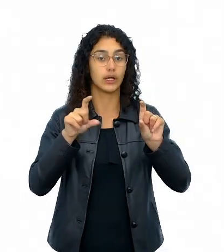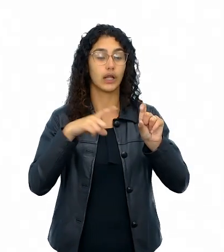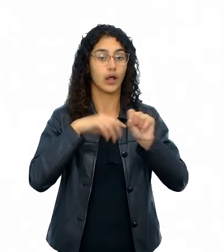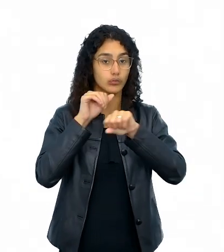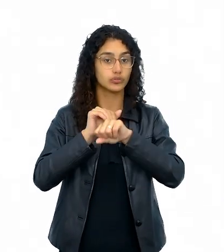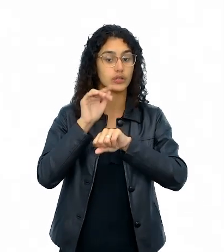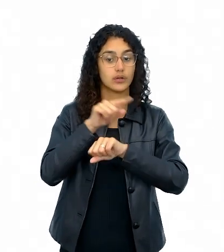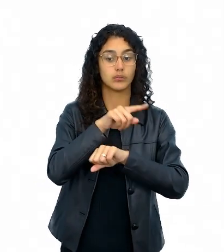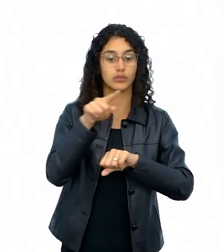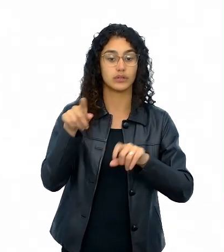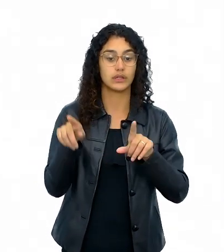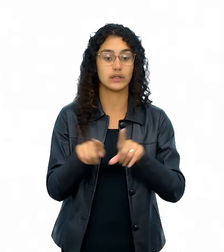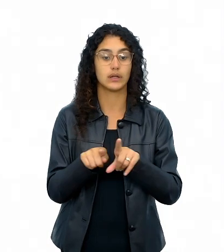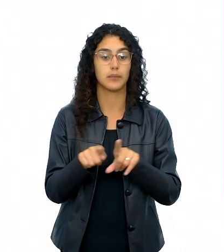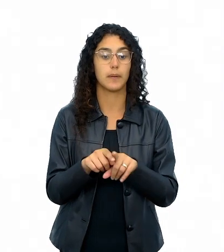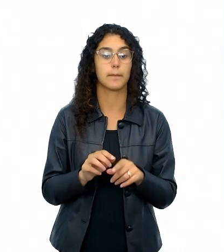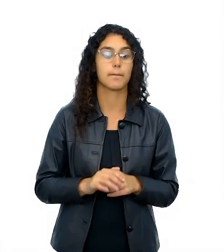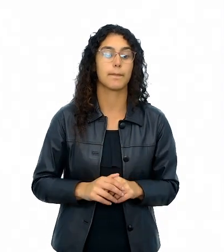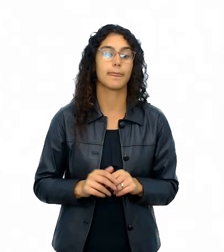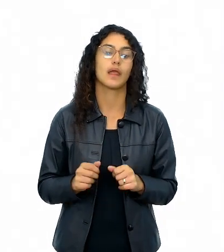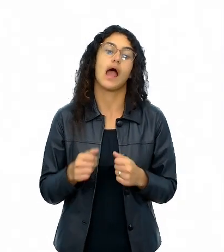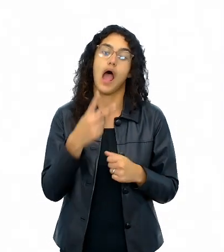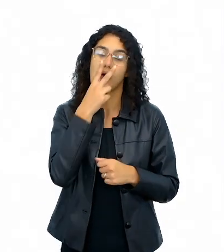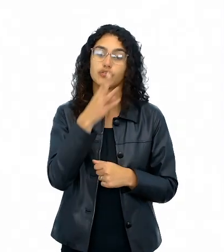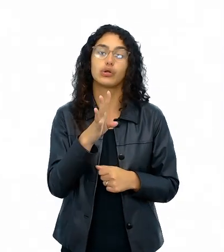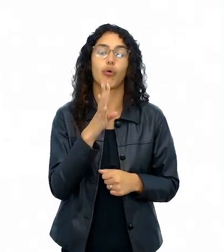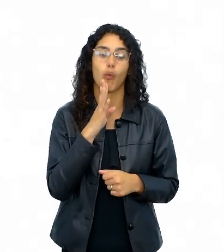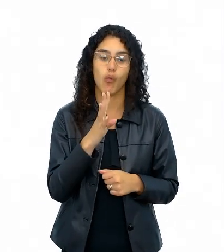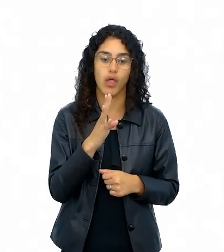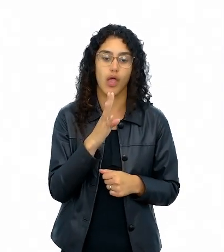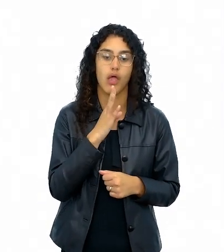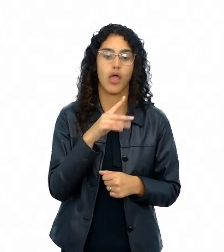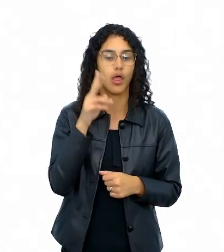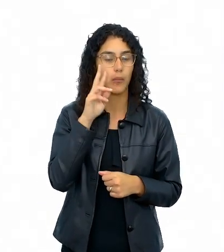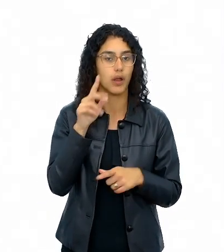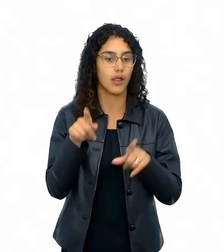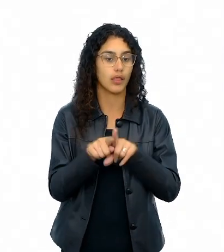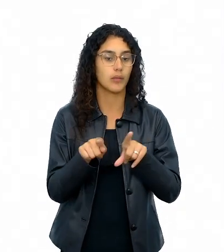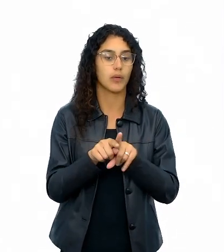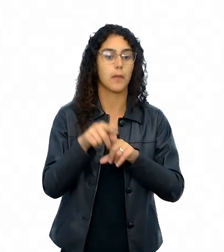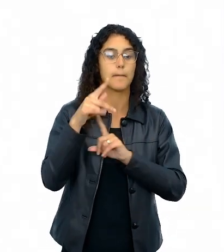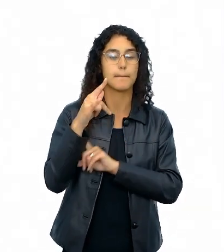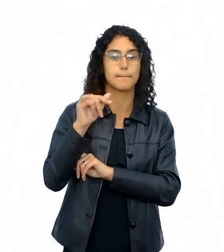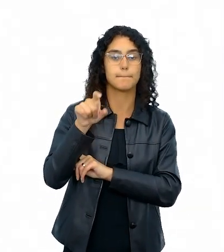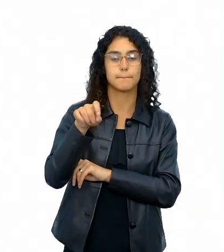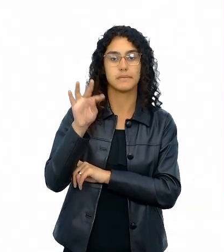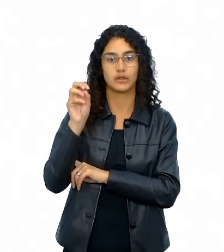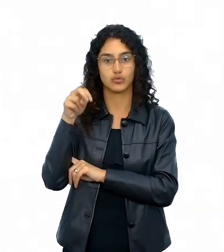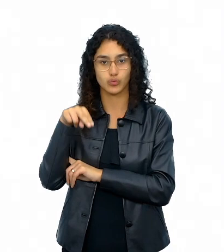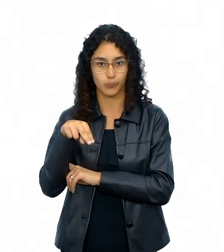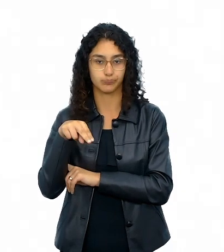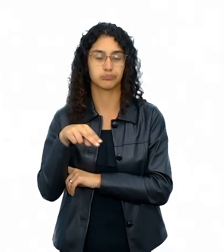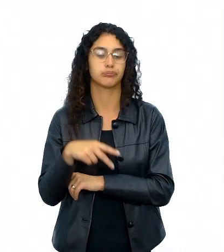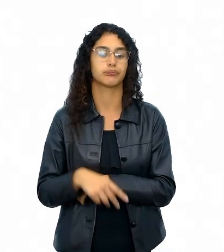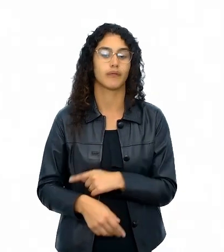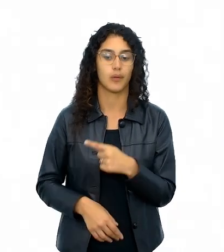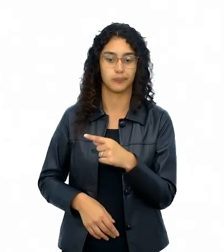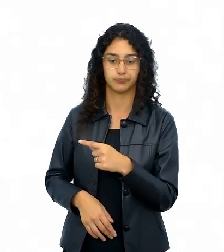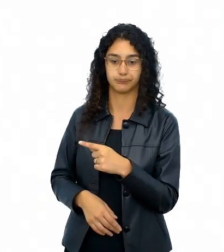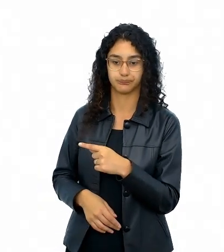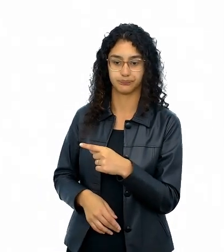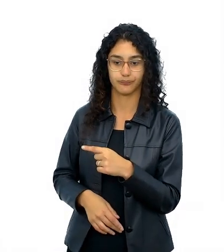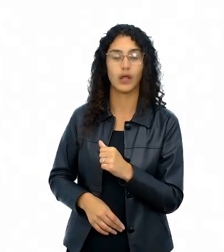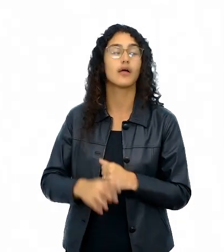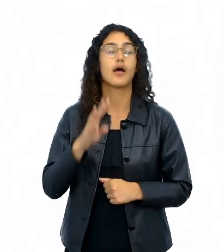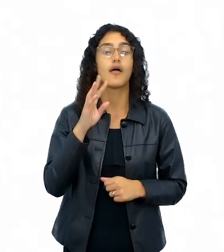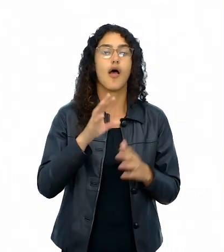essa sugestão para vocês, vocês devem conhecer, e acho que vale retomar, o Pixton. Pixton é uma ferramenta muito